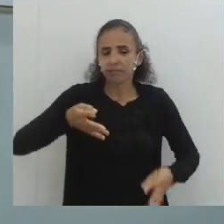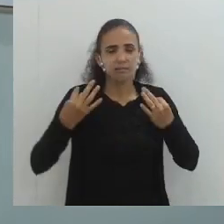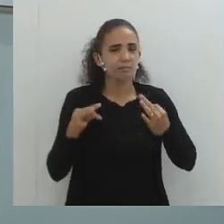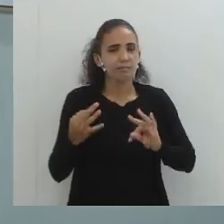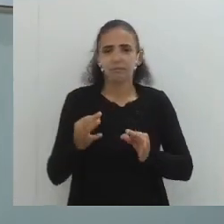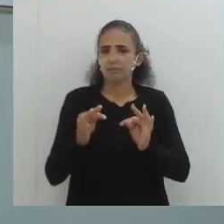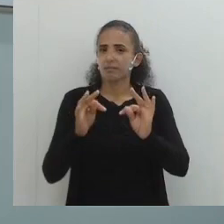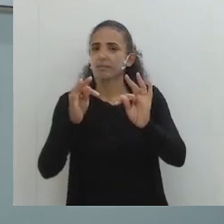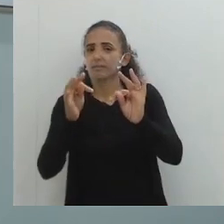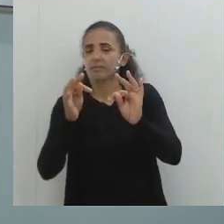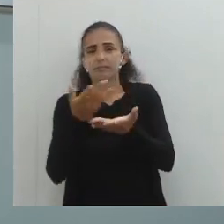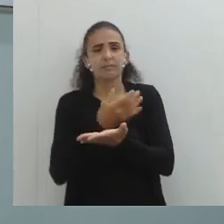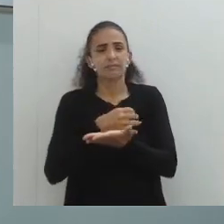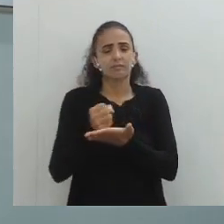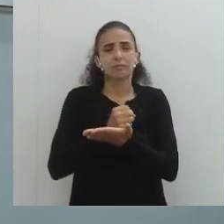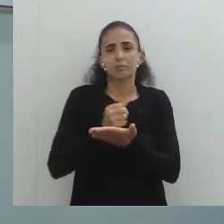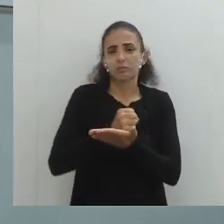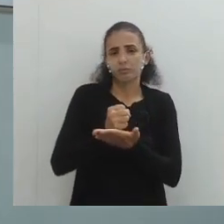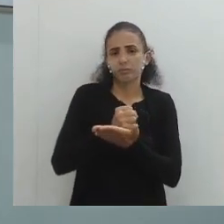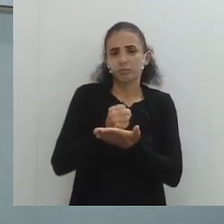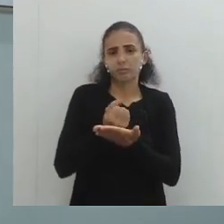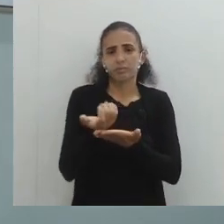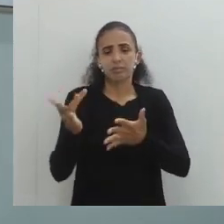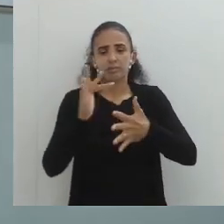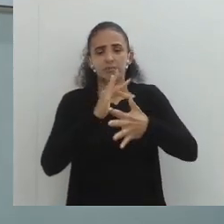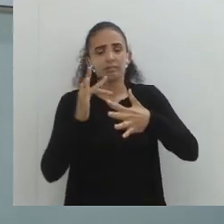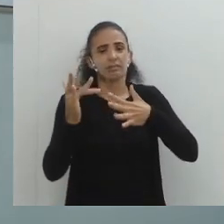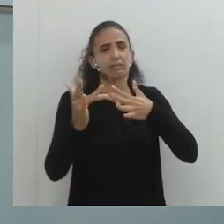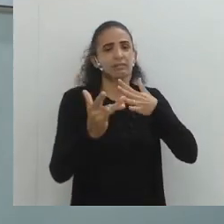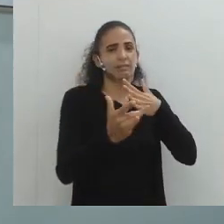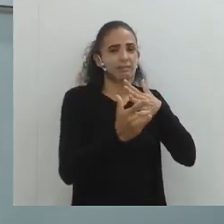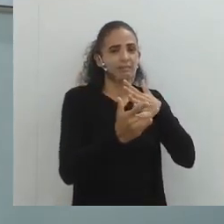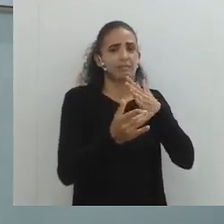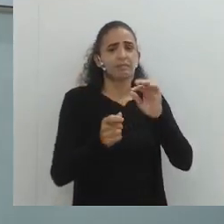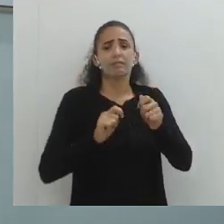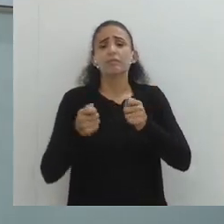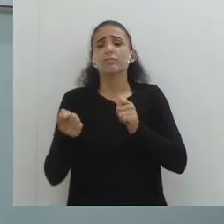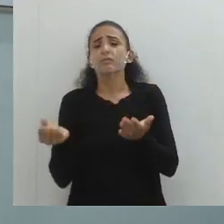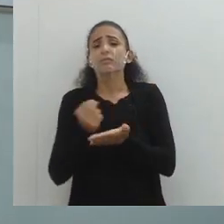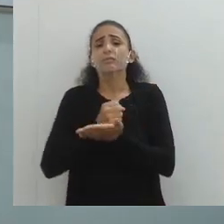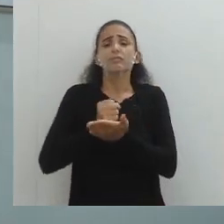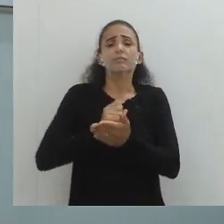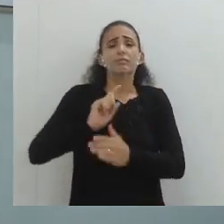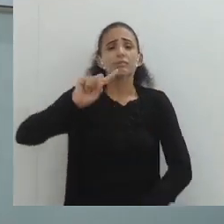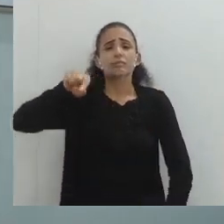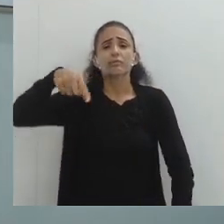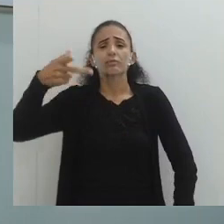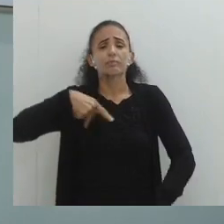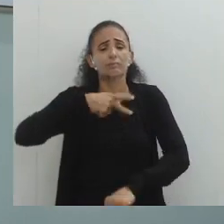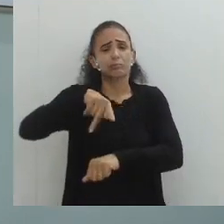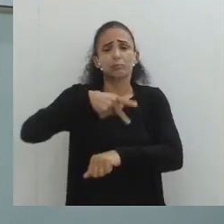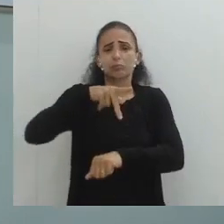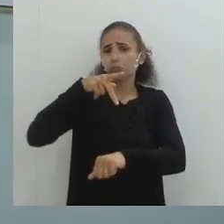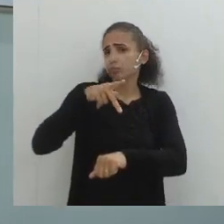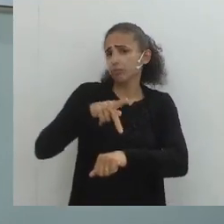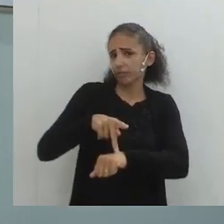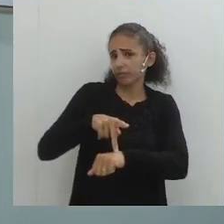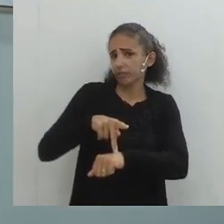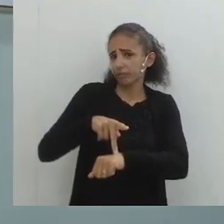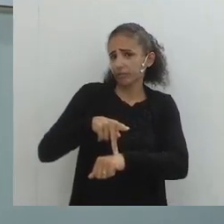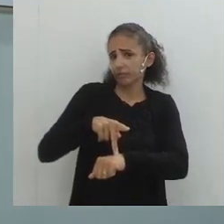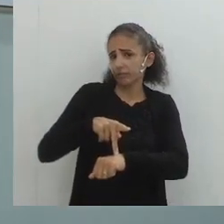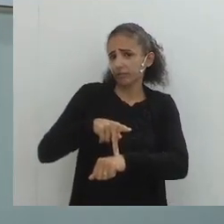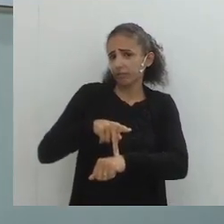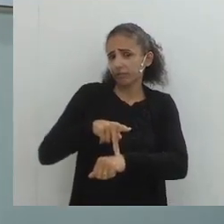existem os jogos agora em rede. Estou aqui, mas eu estou jogando com gente que é lá do Himalaia